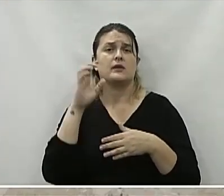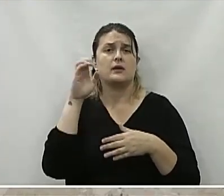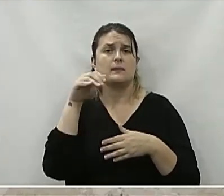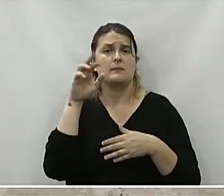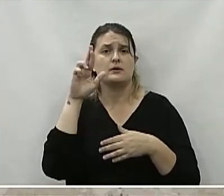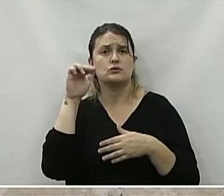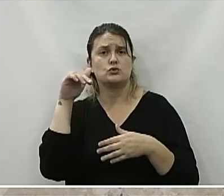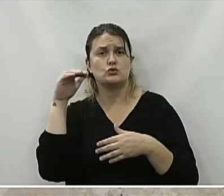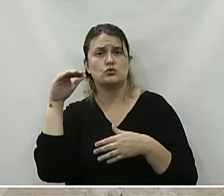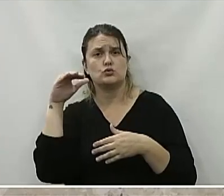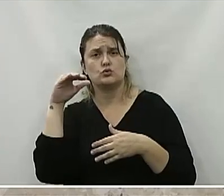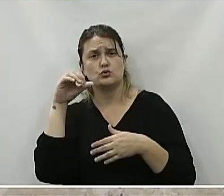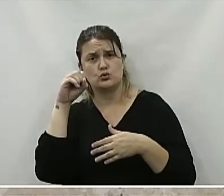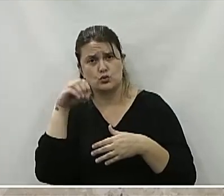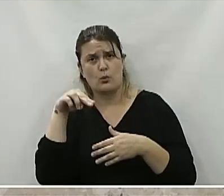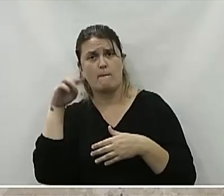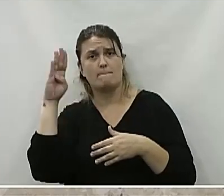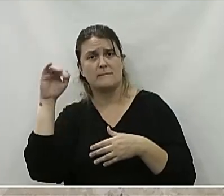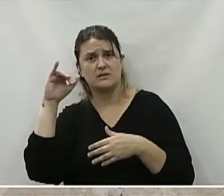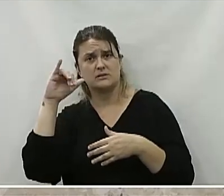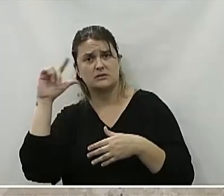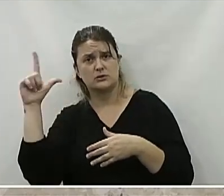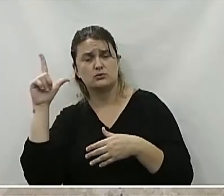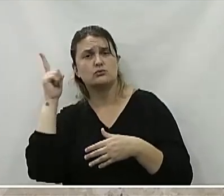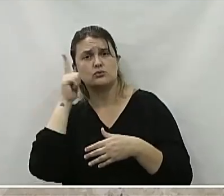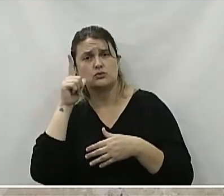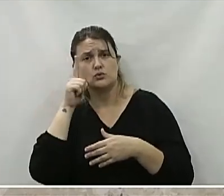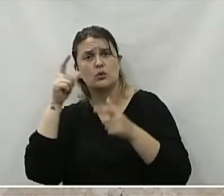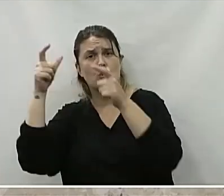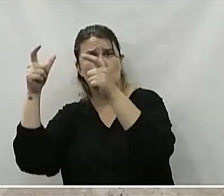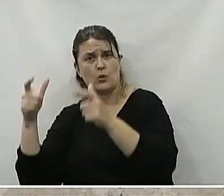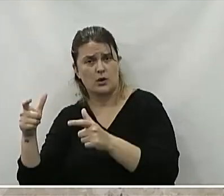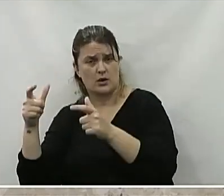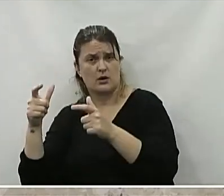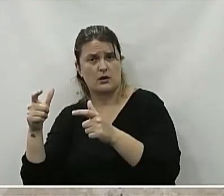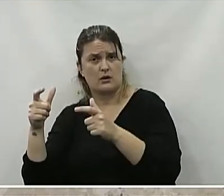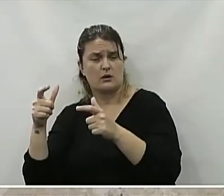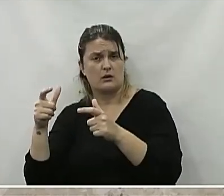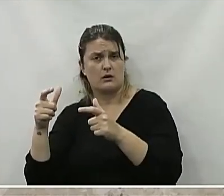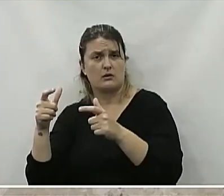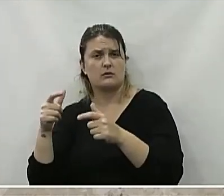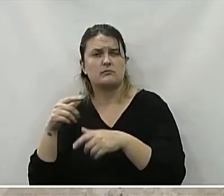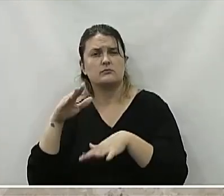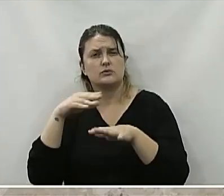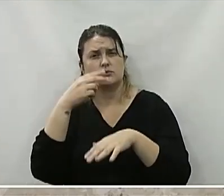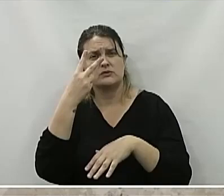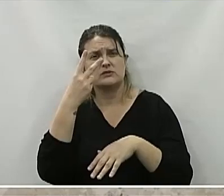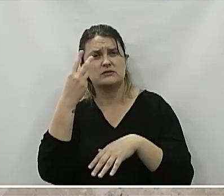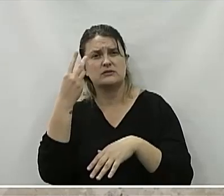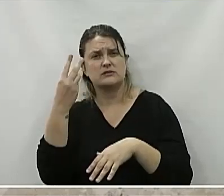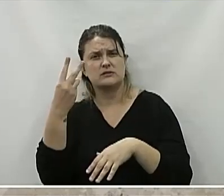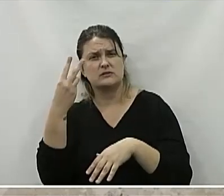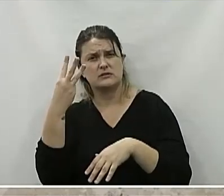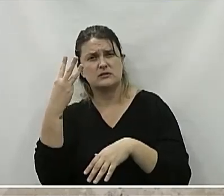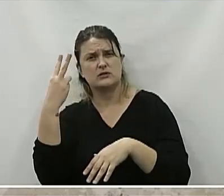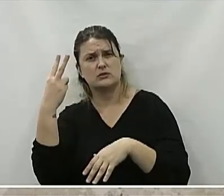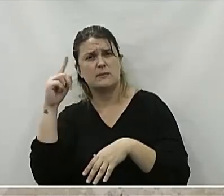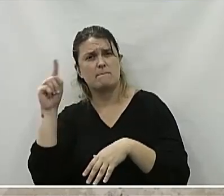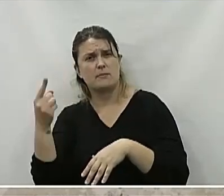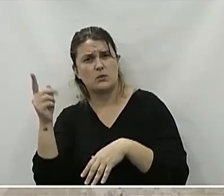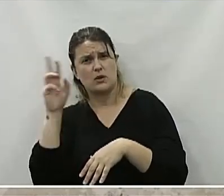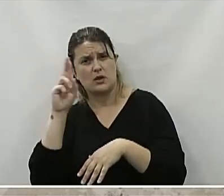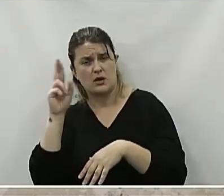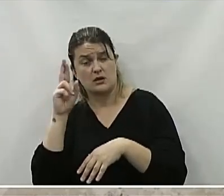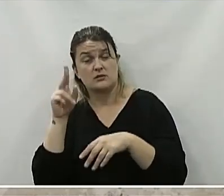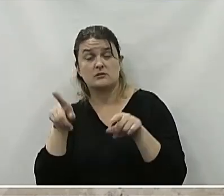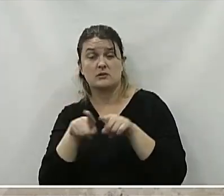Emerson Bacil, uma nova área de lazer para o bairro São Brás, destinada com de R$ 232 mil e contrapartida do